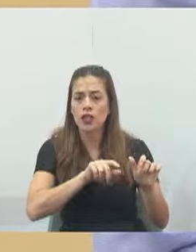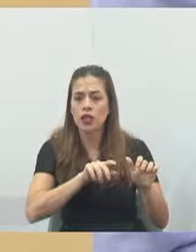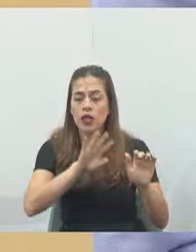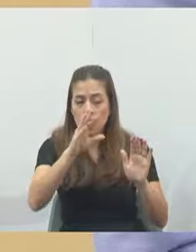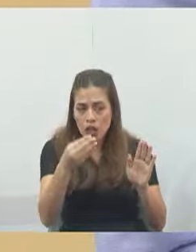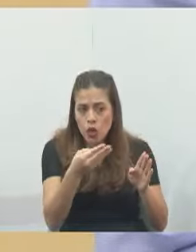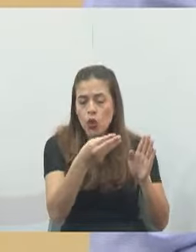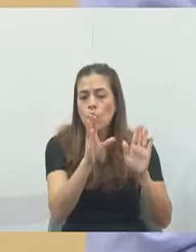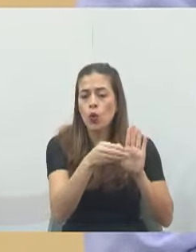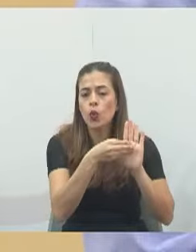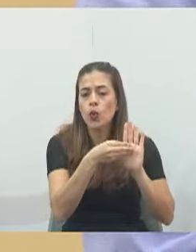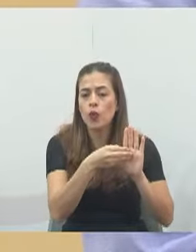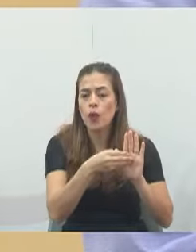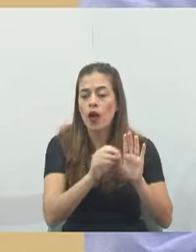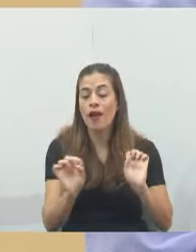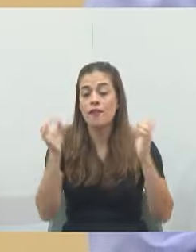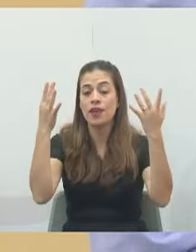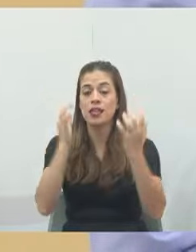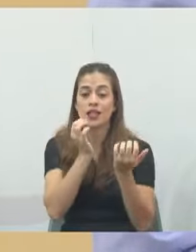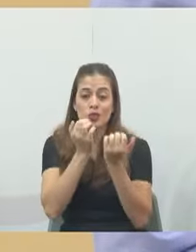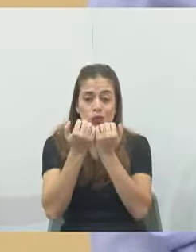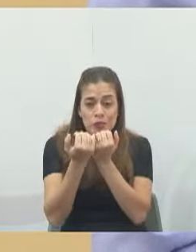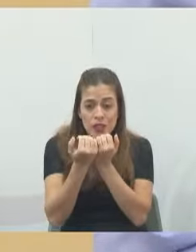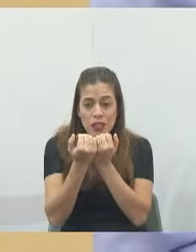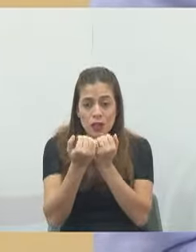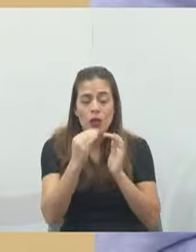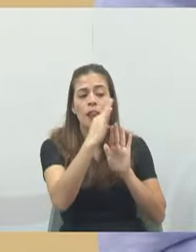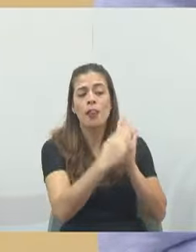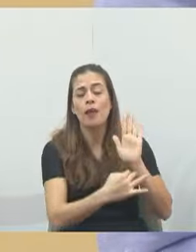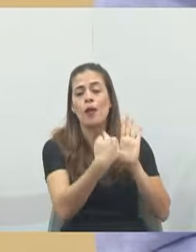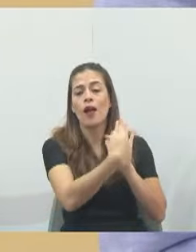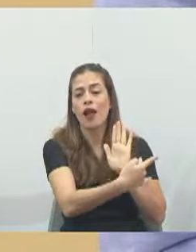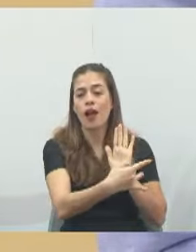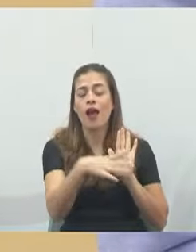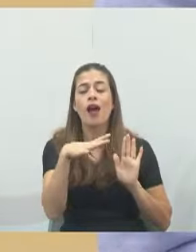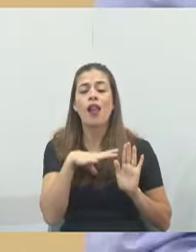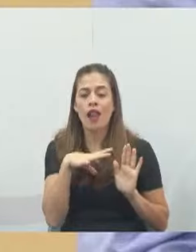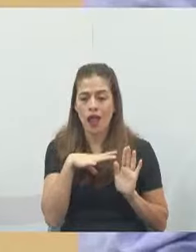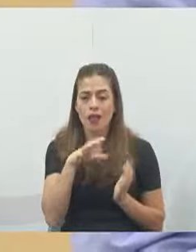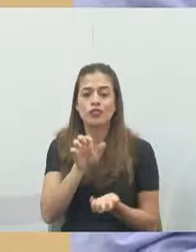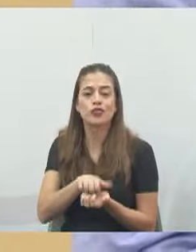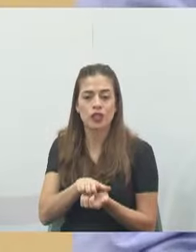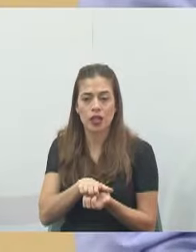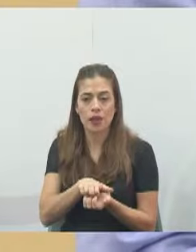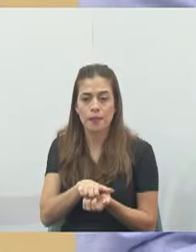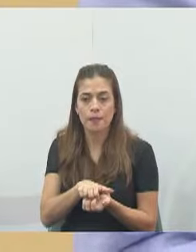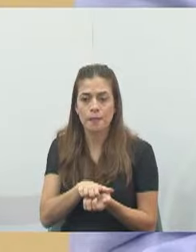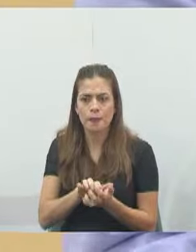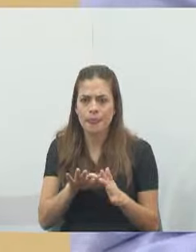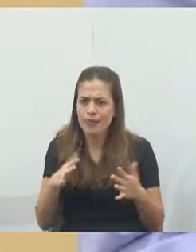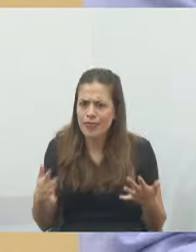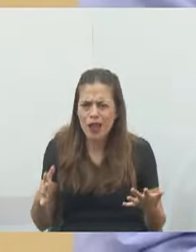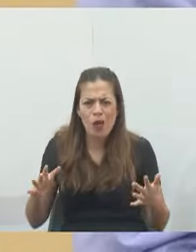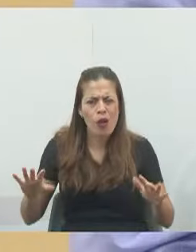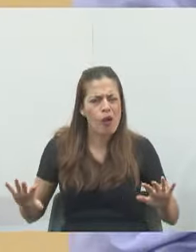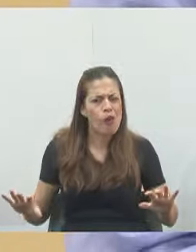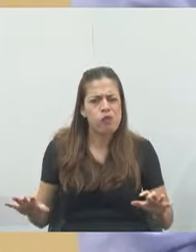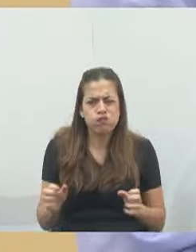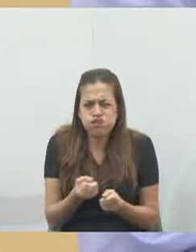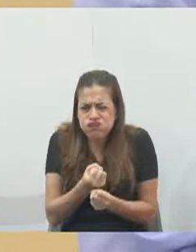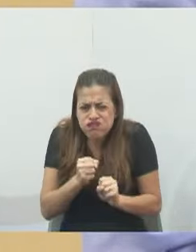Milho uma festa dentro do calendário de eventos do município. Ora, isso é um